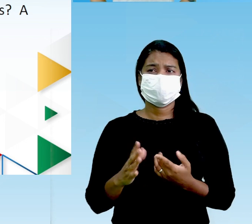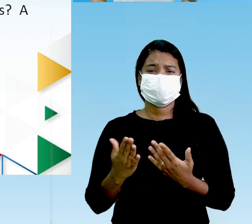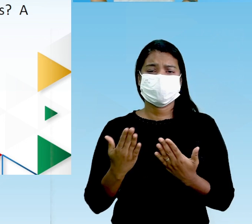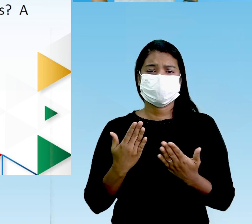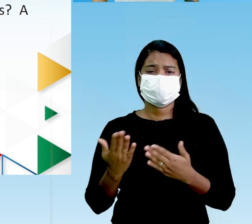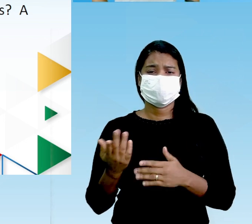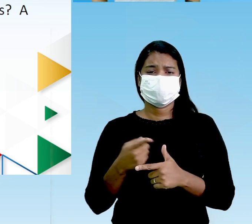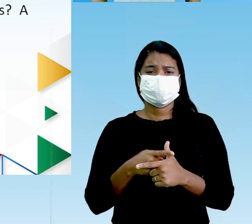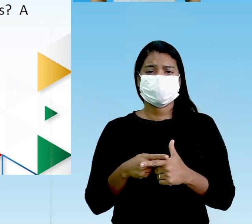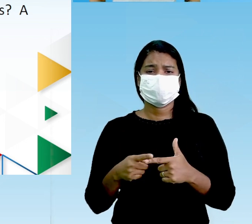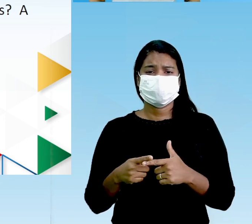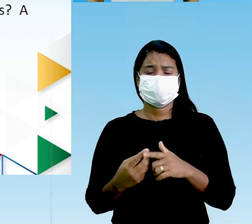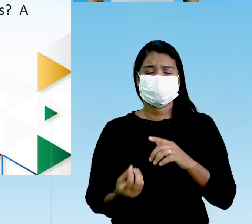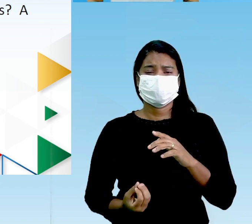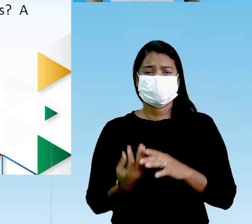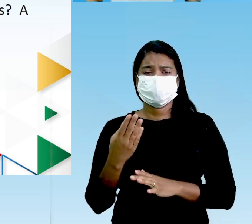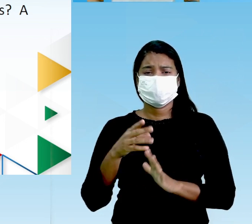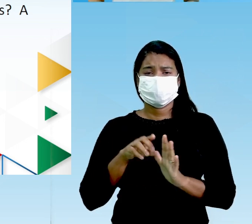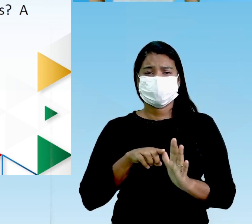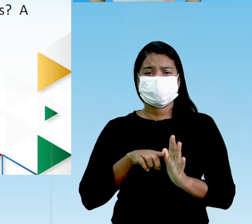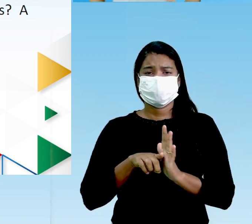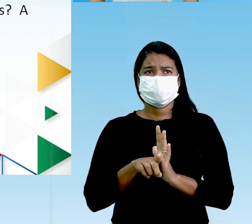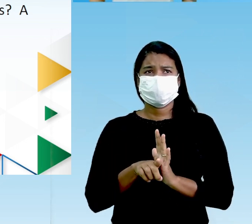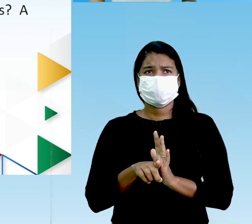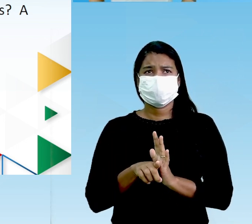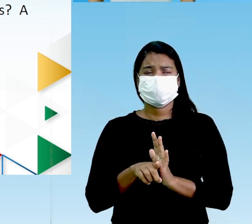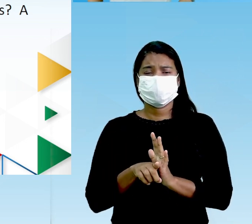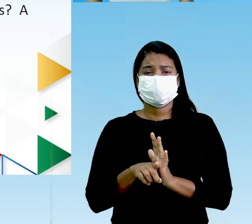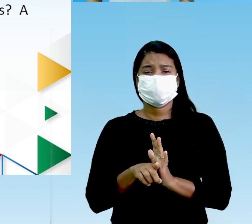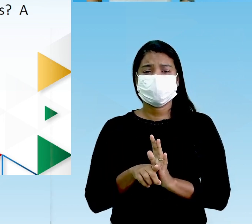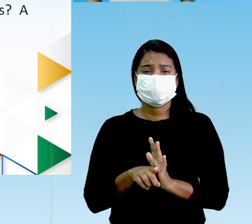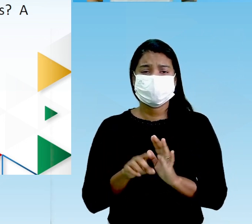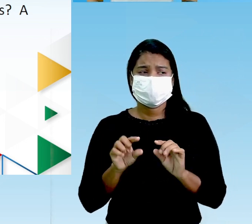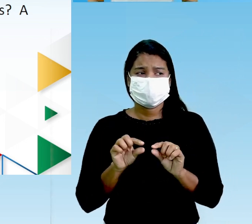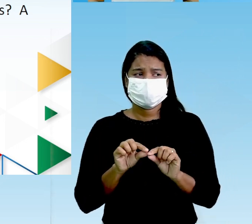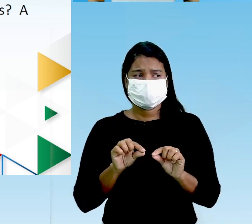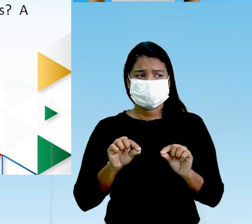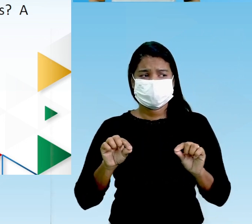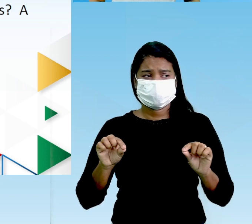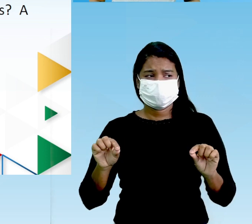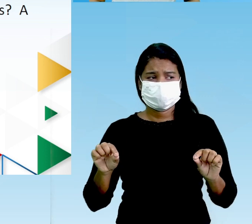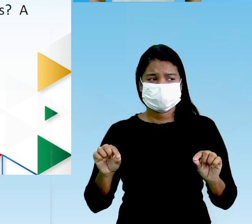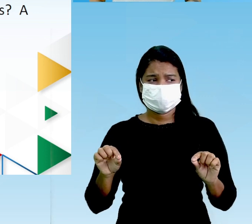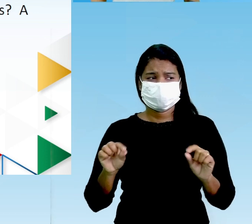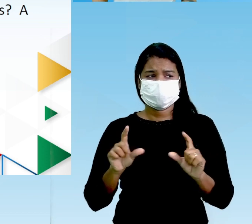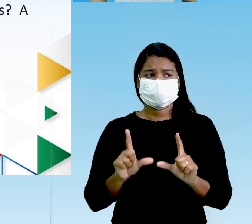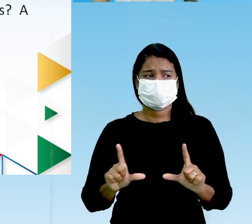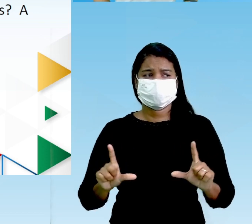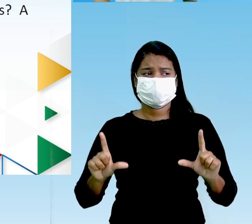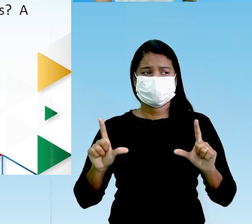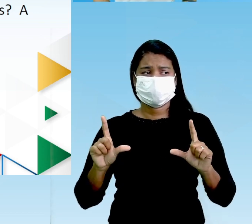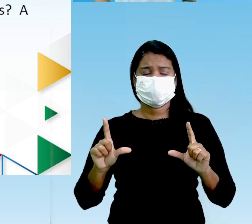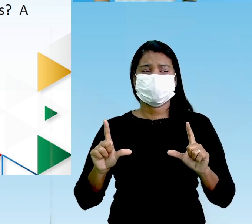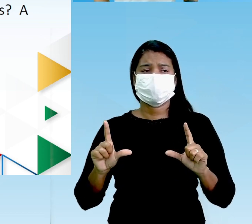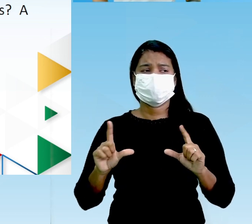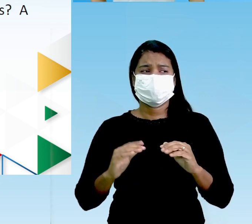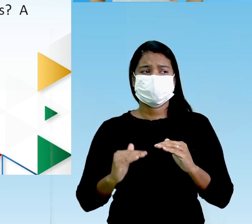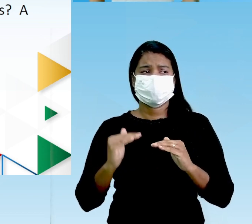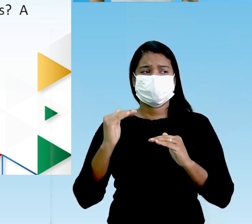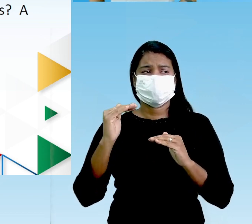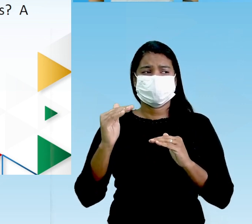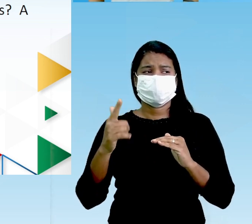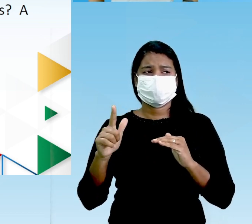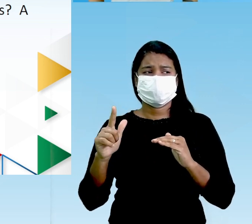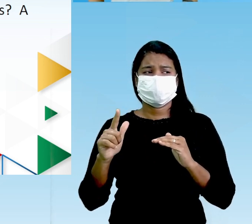na divisão surge quando perguntamos quantas vezes a medida de uma determinada grandeza é maior que a outra medida